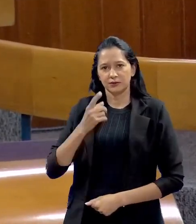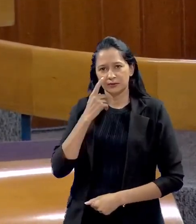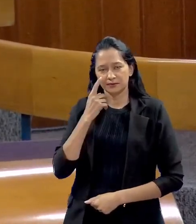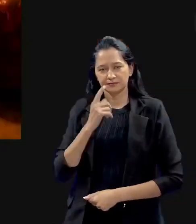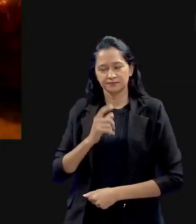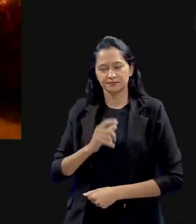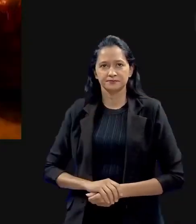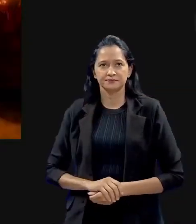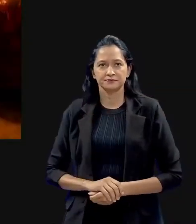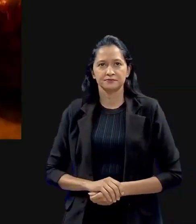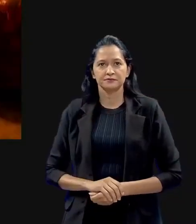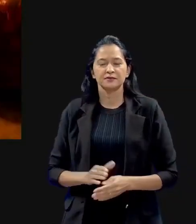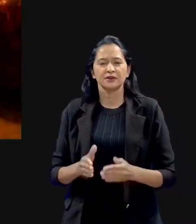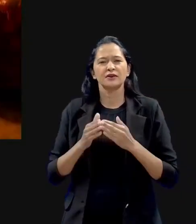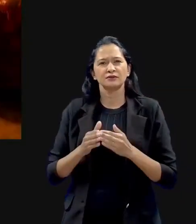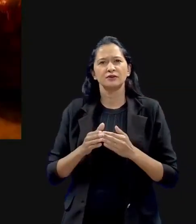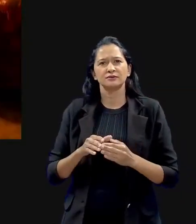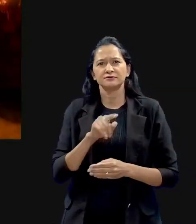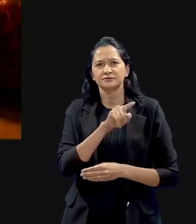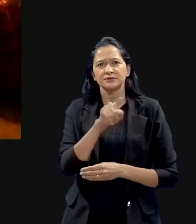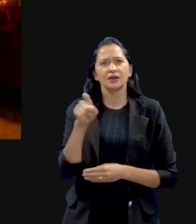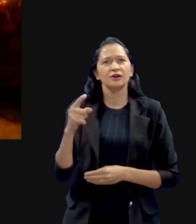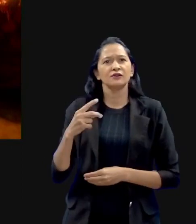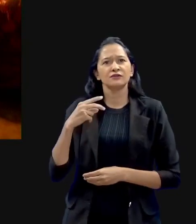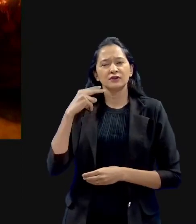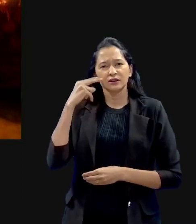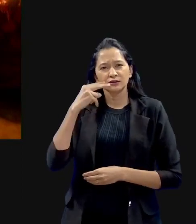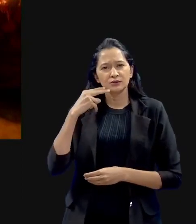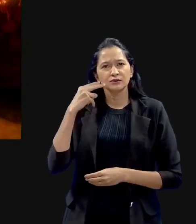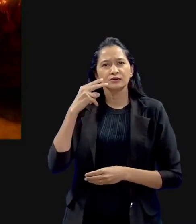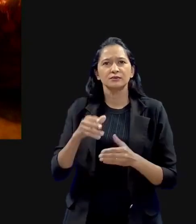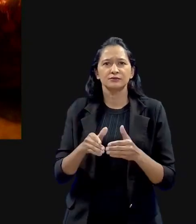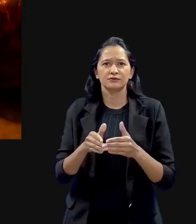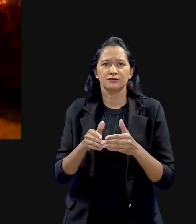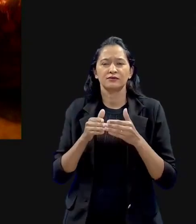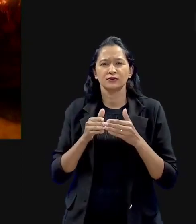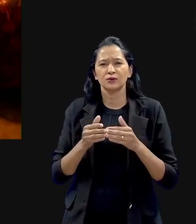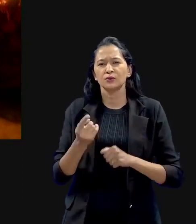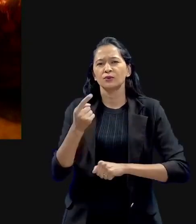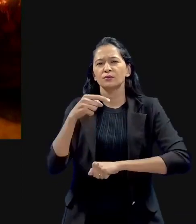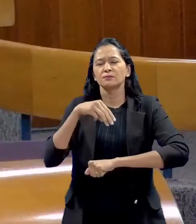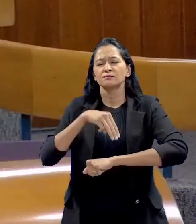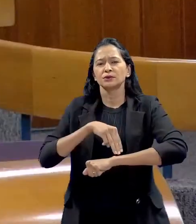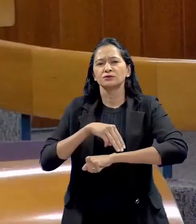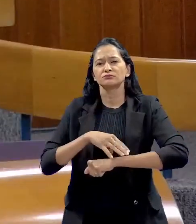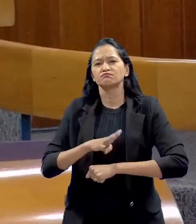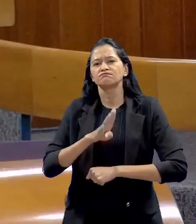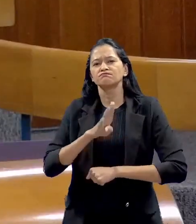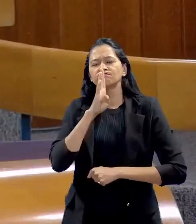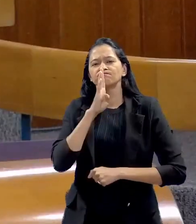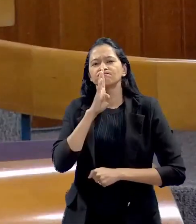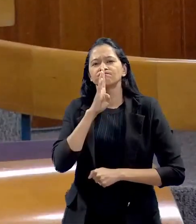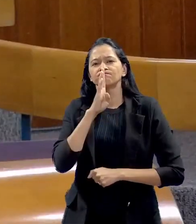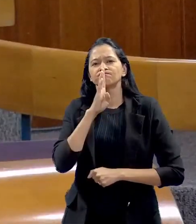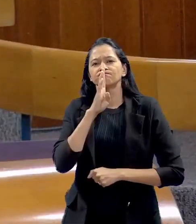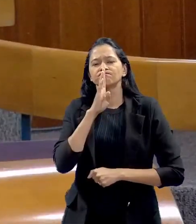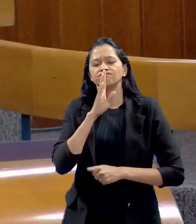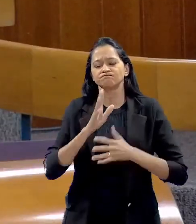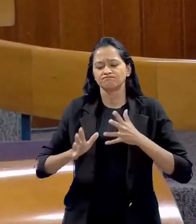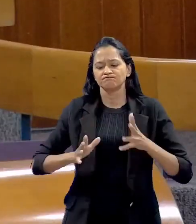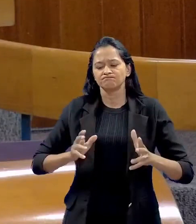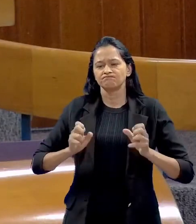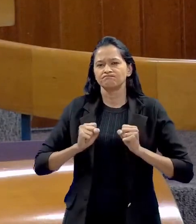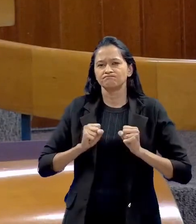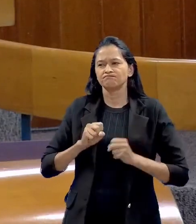Eu peço a reflexão dos vereadores e vereadoras, um minuto de silêncio, de luto, por tantos